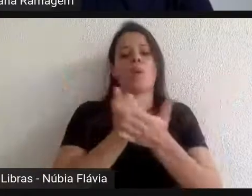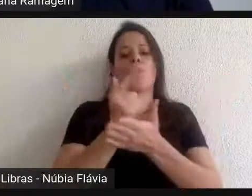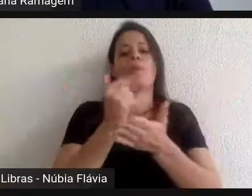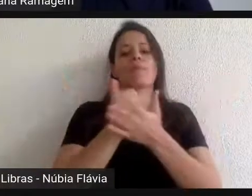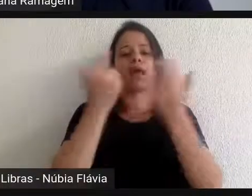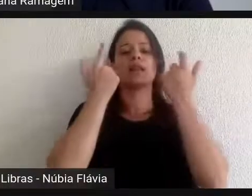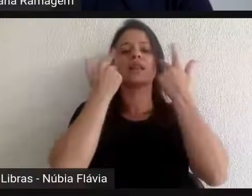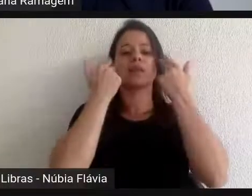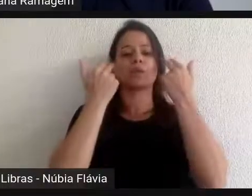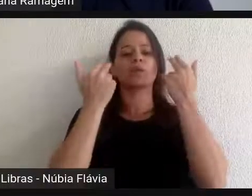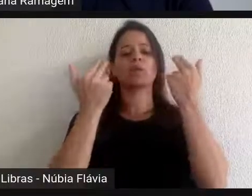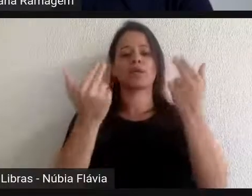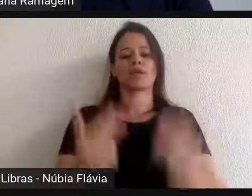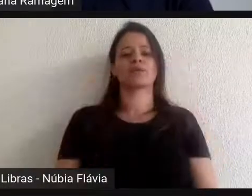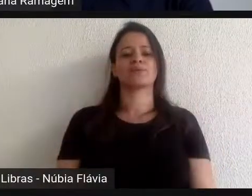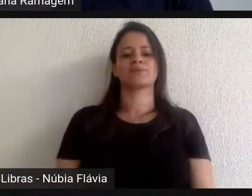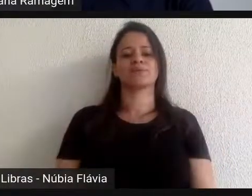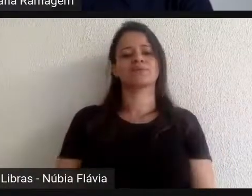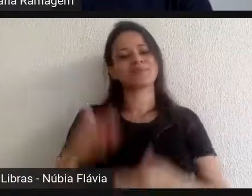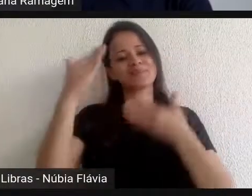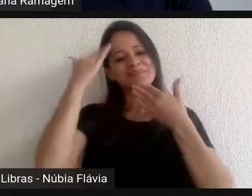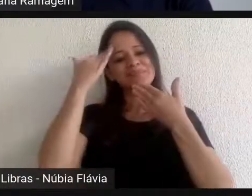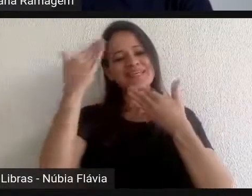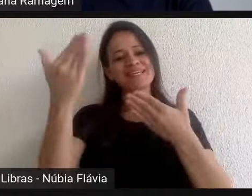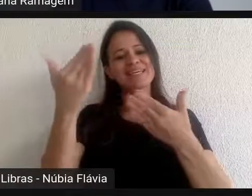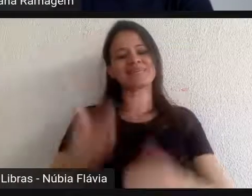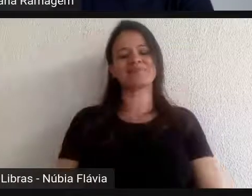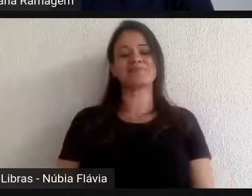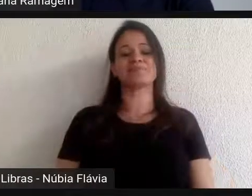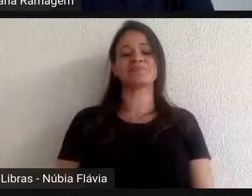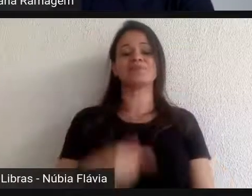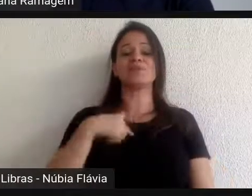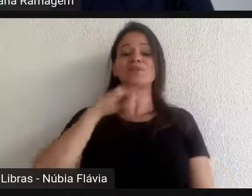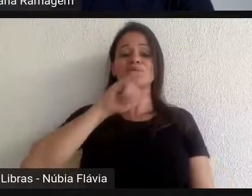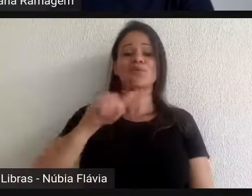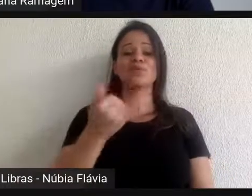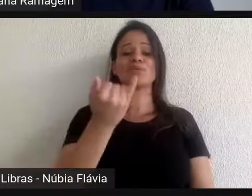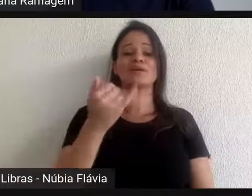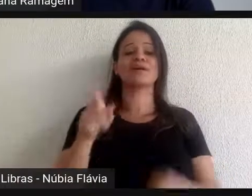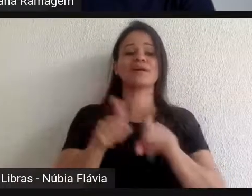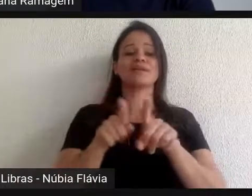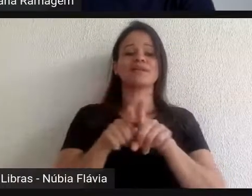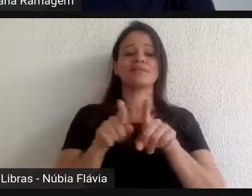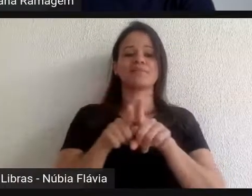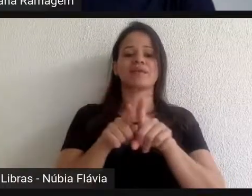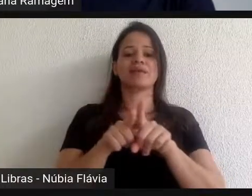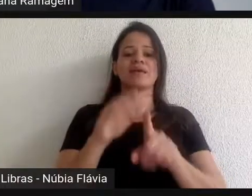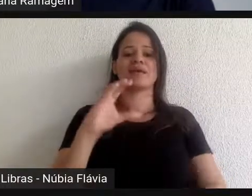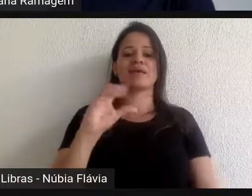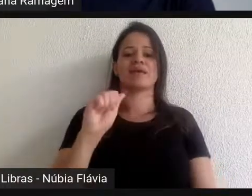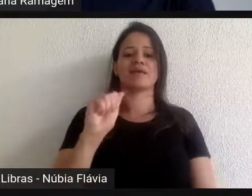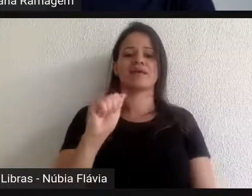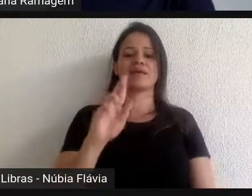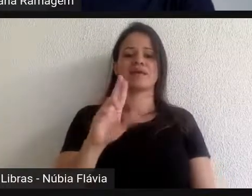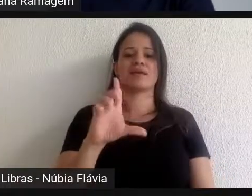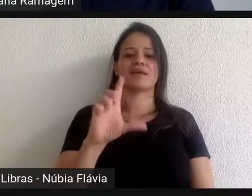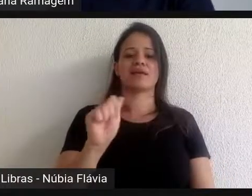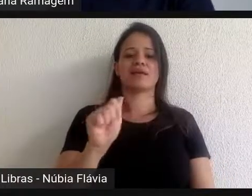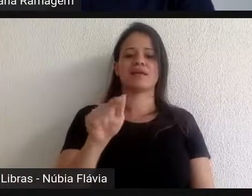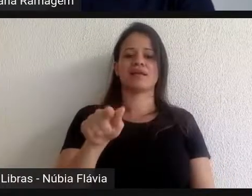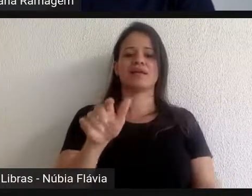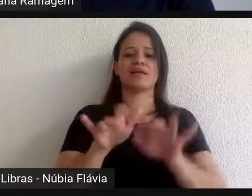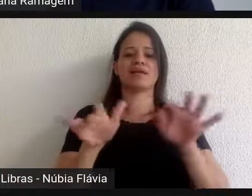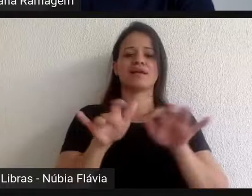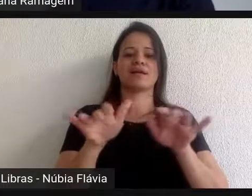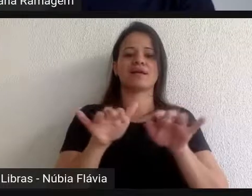tranquilamente. Legal. Eu vou aproveitar aqui o comentário da Carla Chaves, que ela colocou aqui: Aline, a